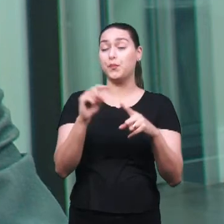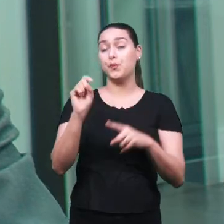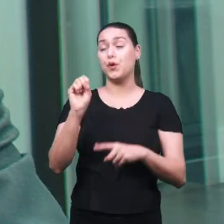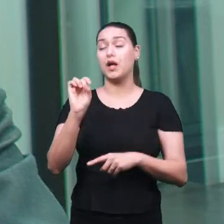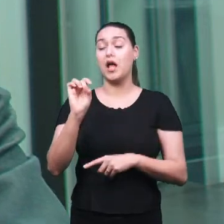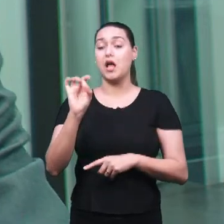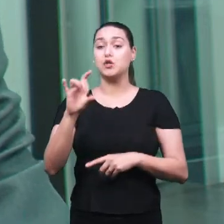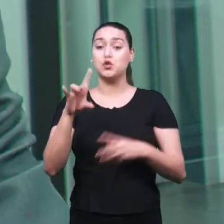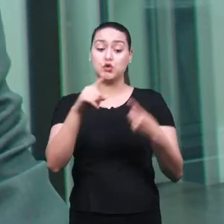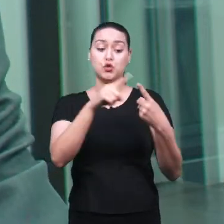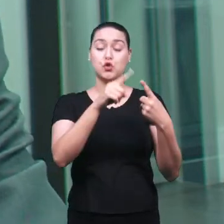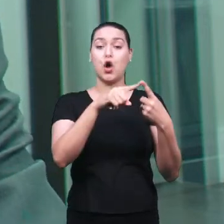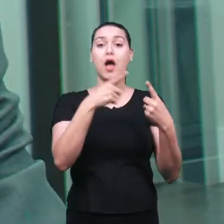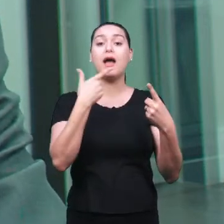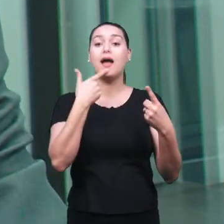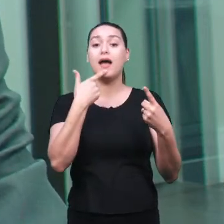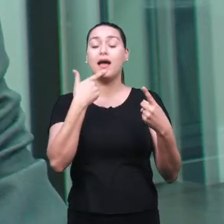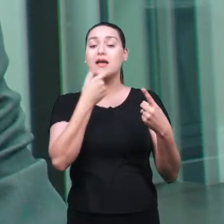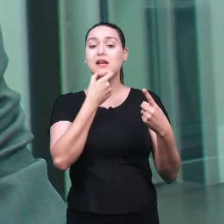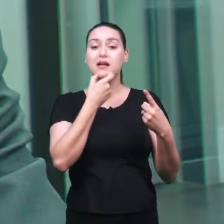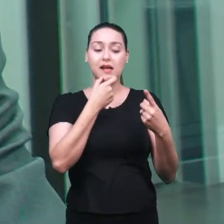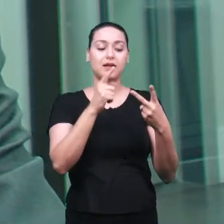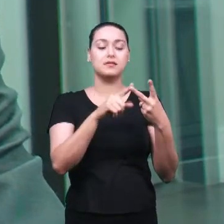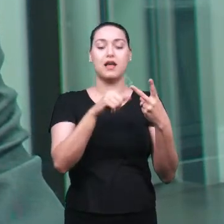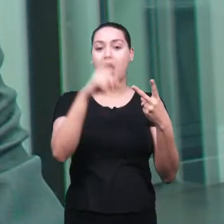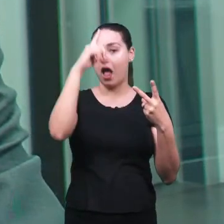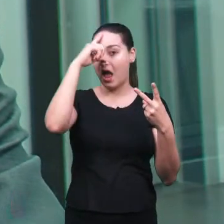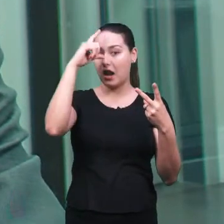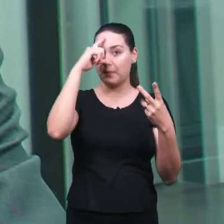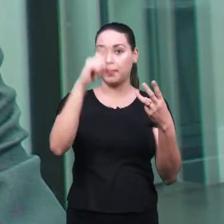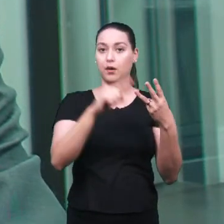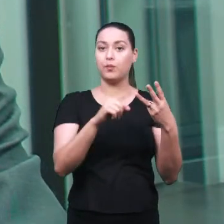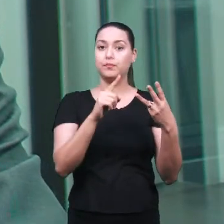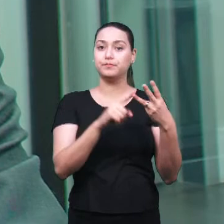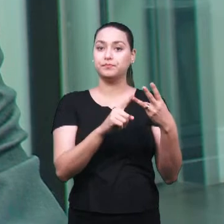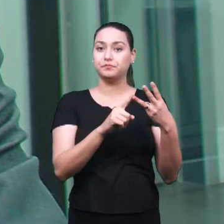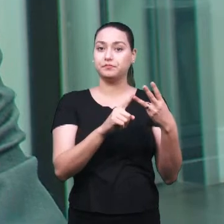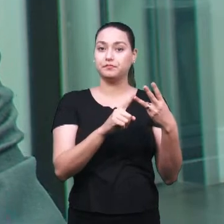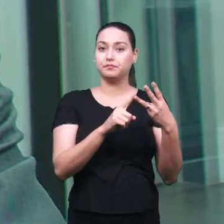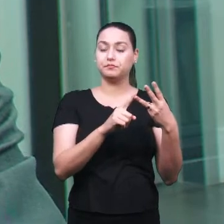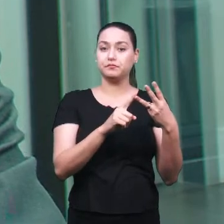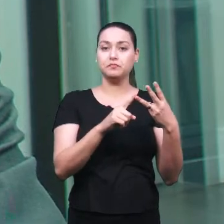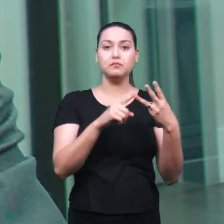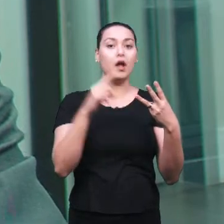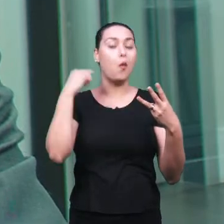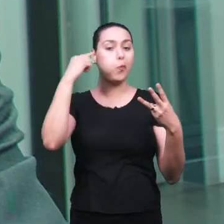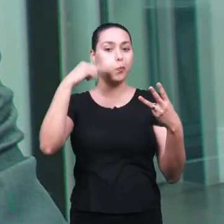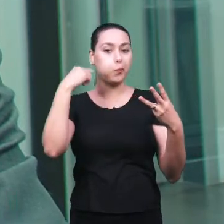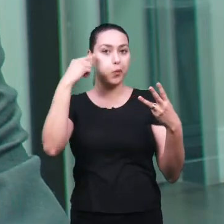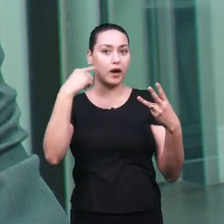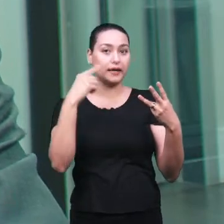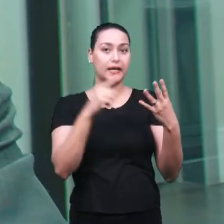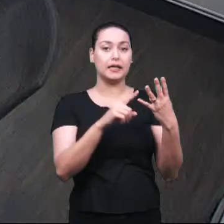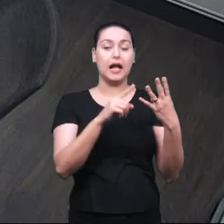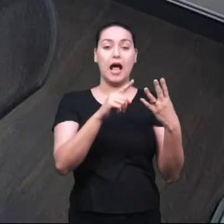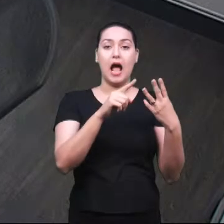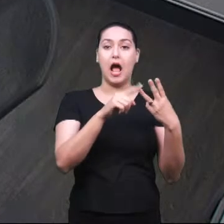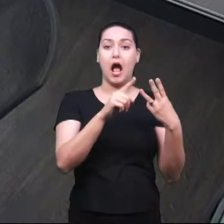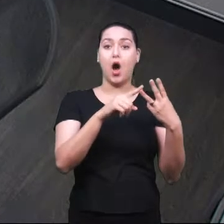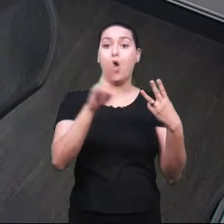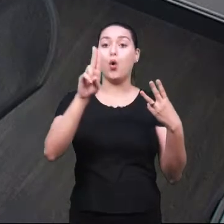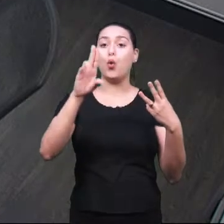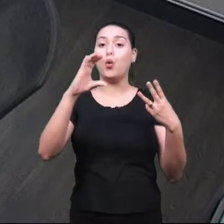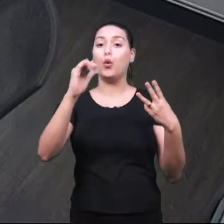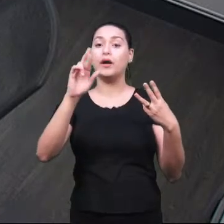nós temos irmãs que só falam alemão, nós temos irmãs que só falam o ucraniano. Olha só. E as de